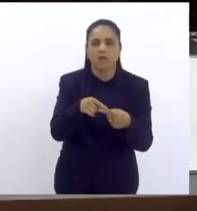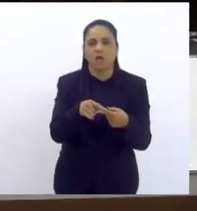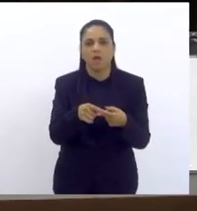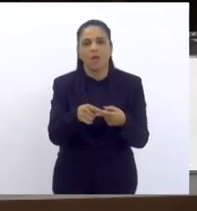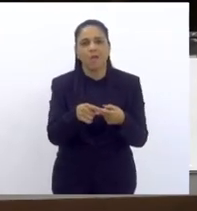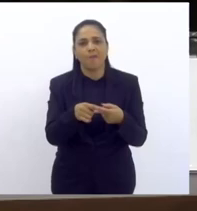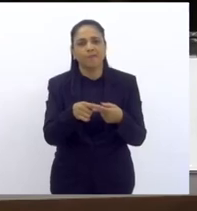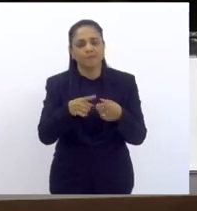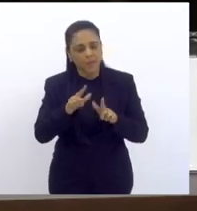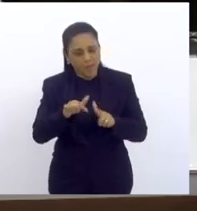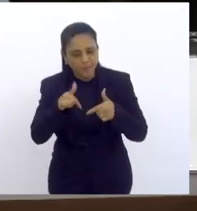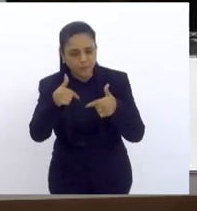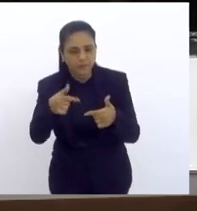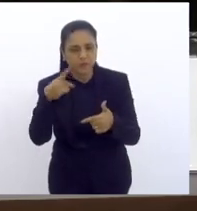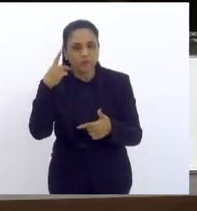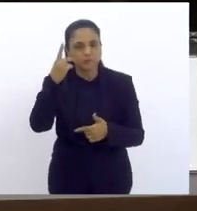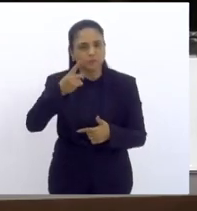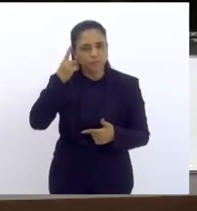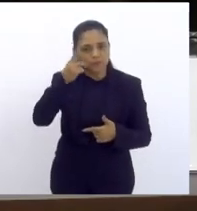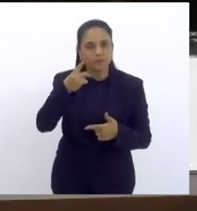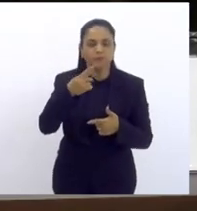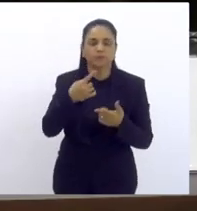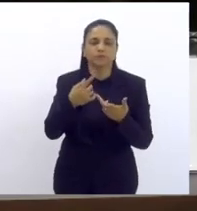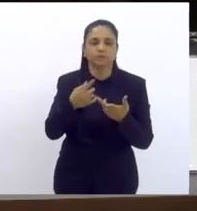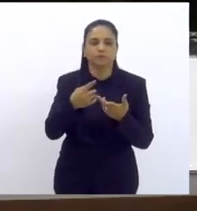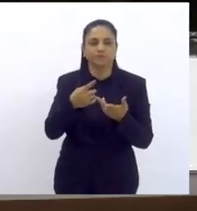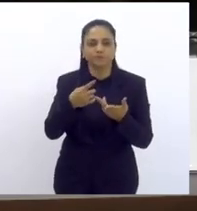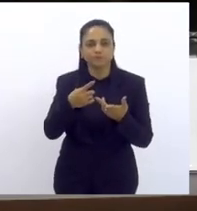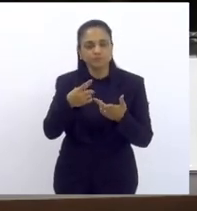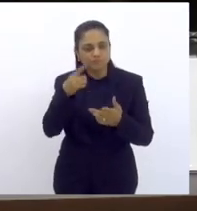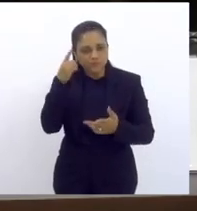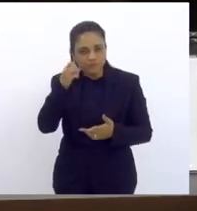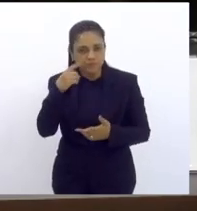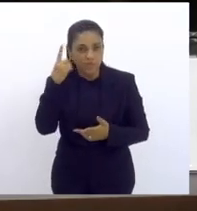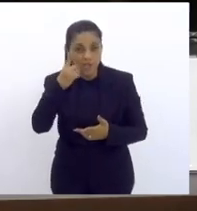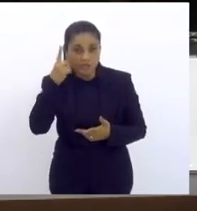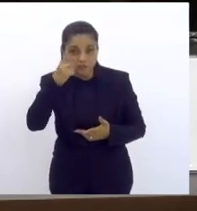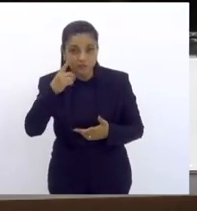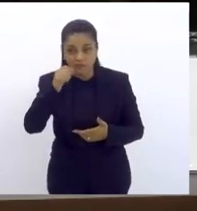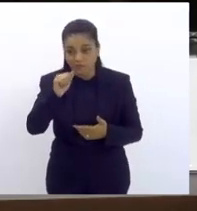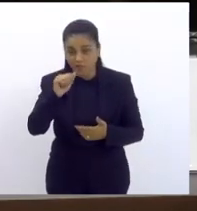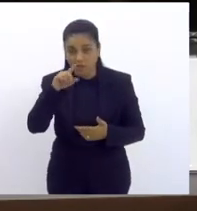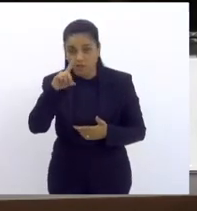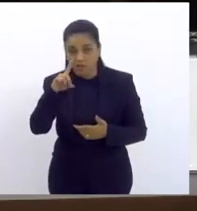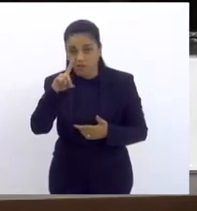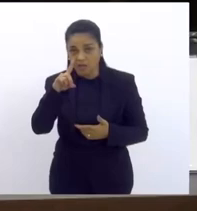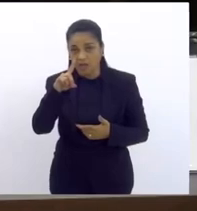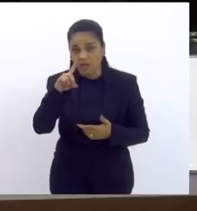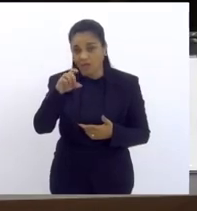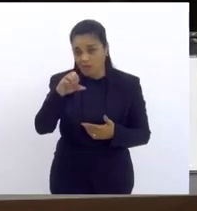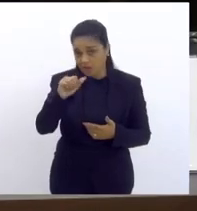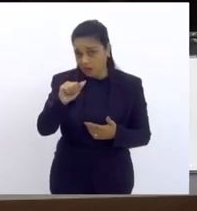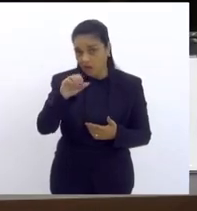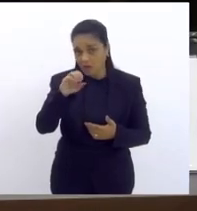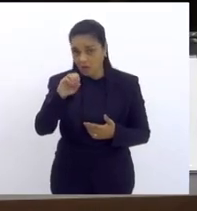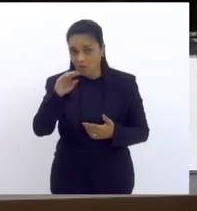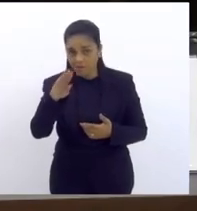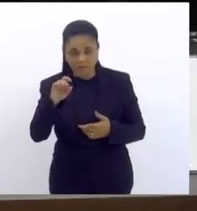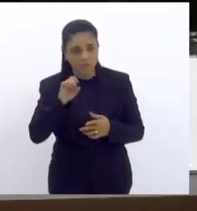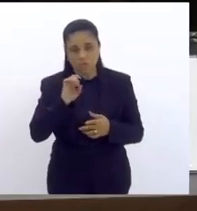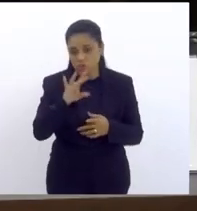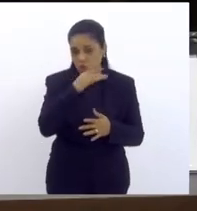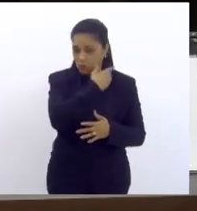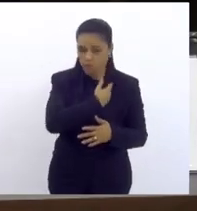dos seus políticos no investimento da atuação dos Advogados a uma luta que não é só do Governo da sociedade civil